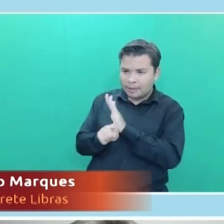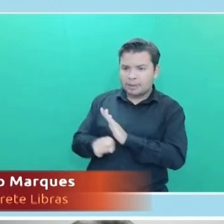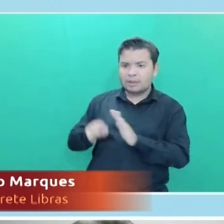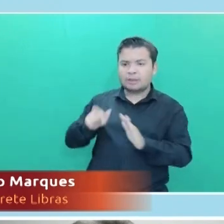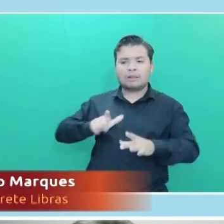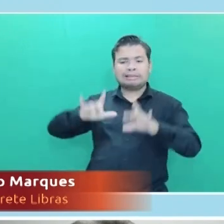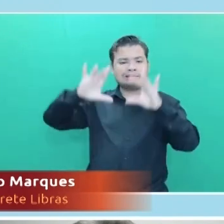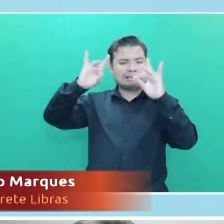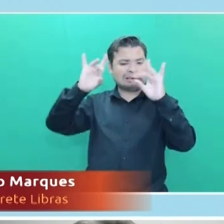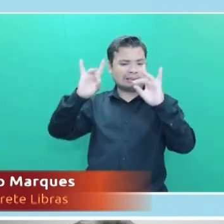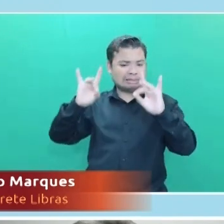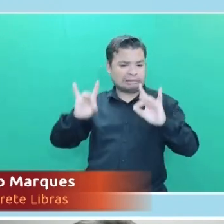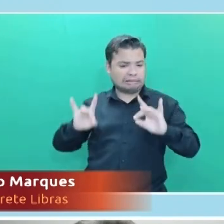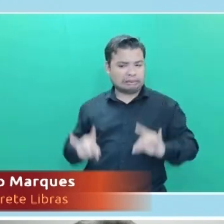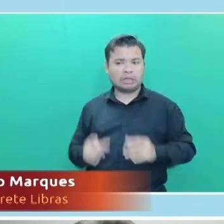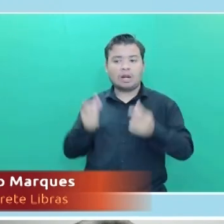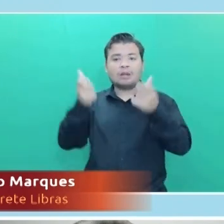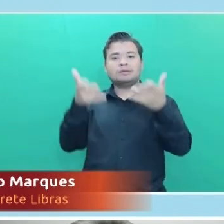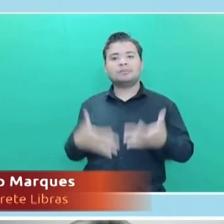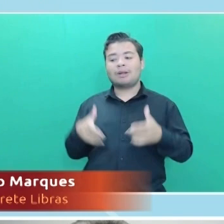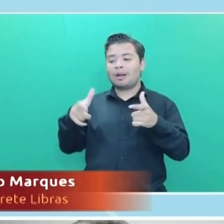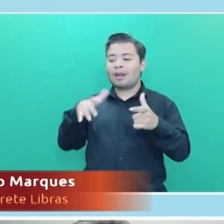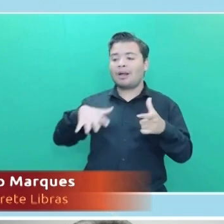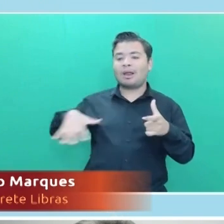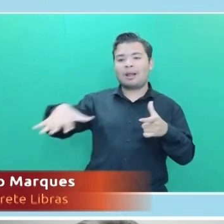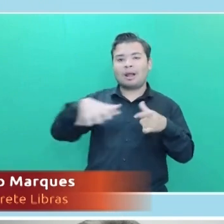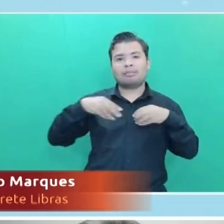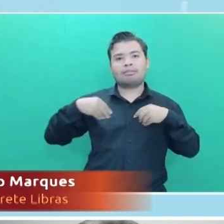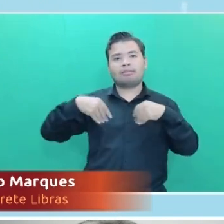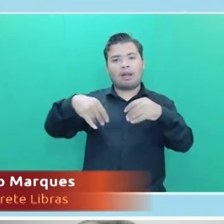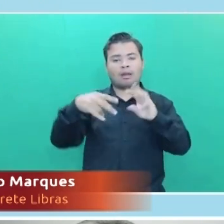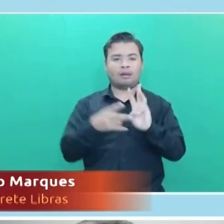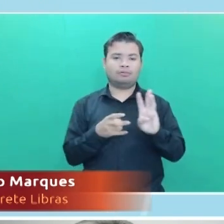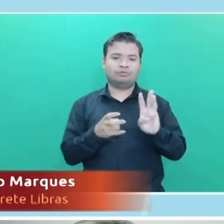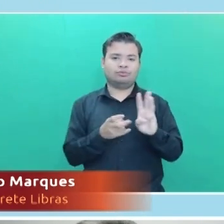sobre aquela terra indígena, com relação a